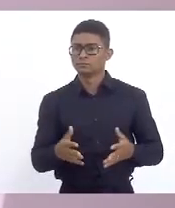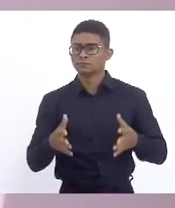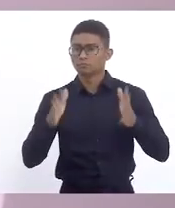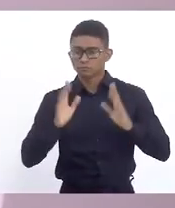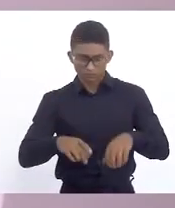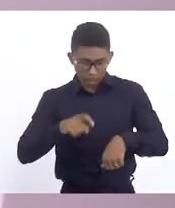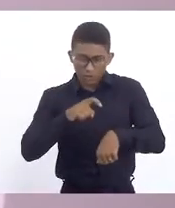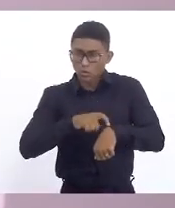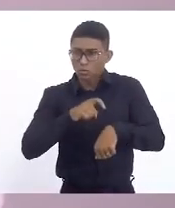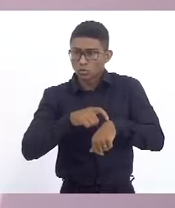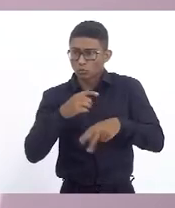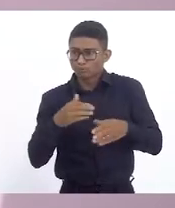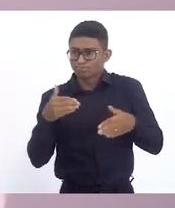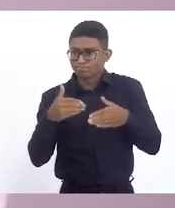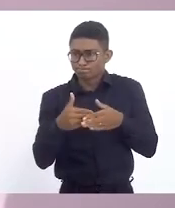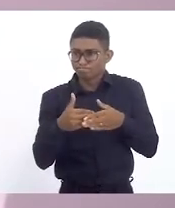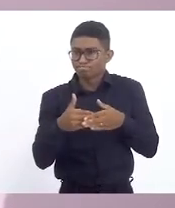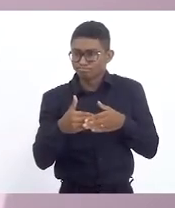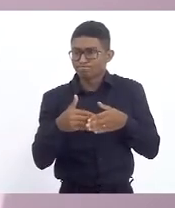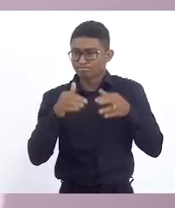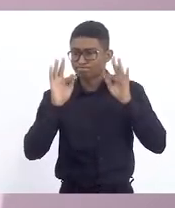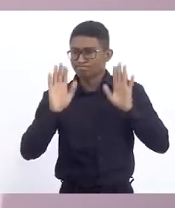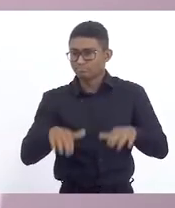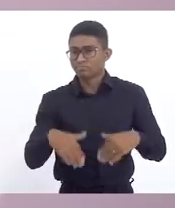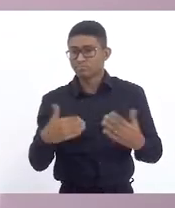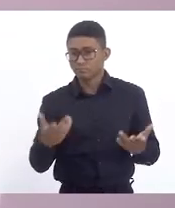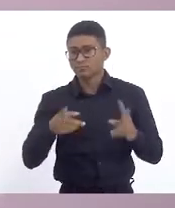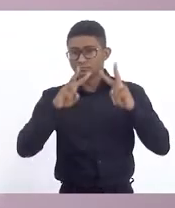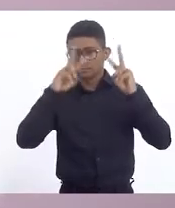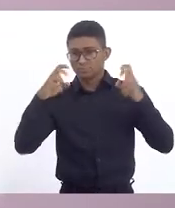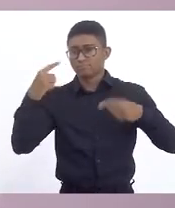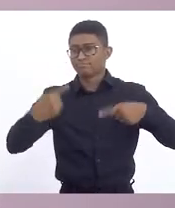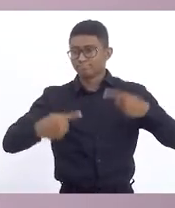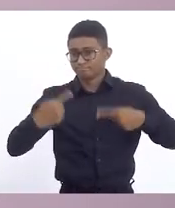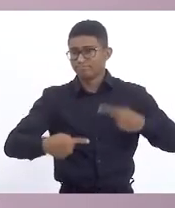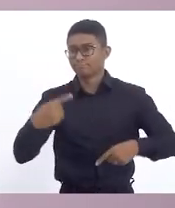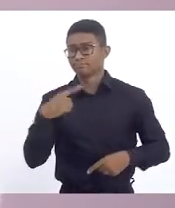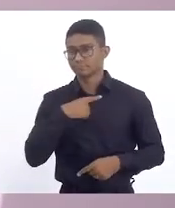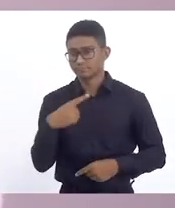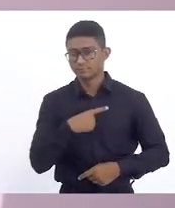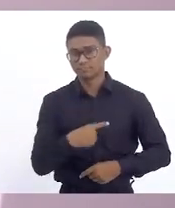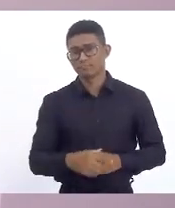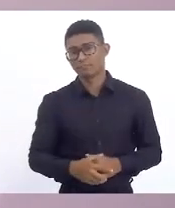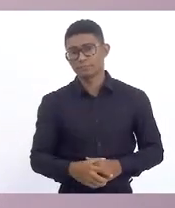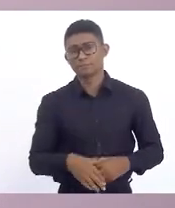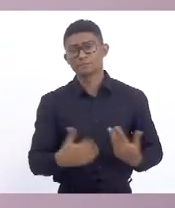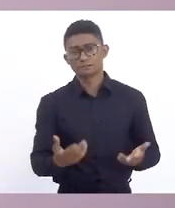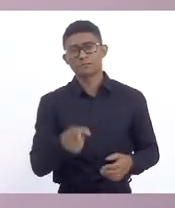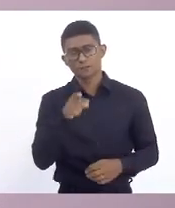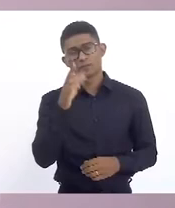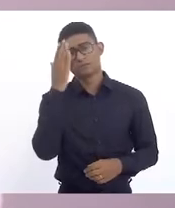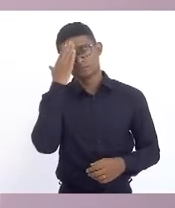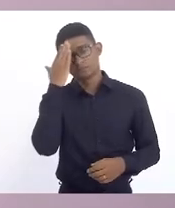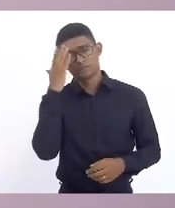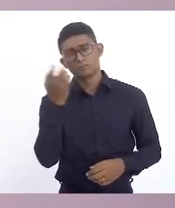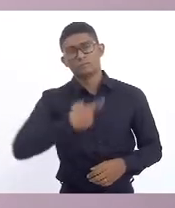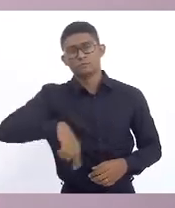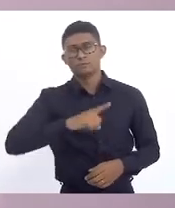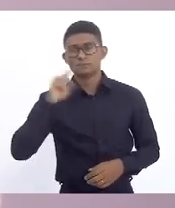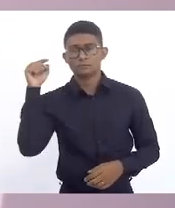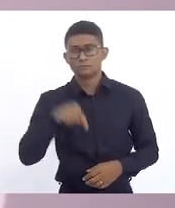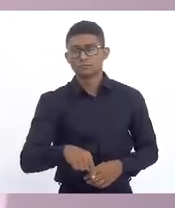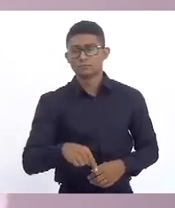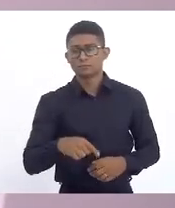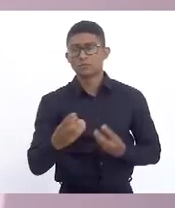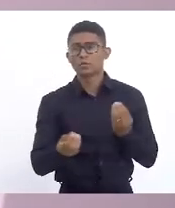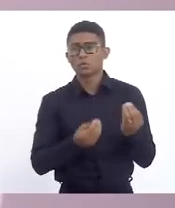escasso, professor Adão, até porque esse tema é um tema muito polêmico e tem muito debate em relação a isso. E como o senhor sabe perfeitamente, nós estamos aqui, através dessa